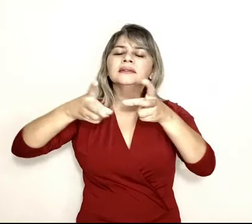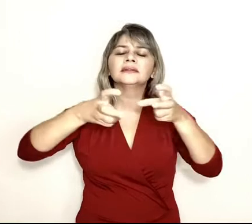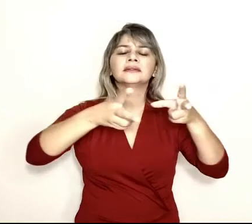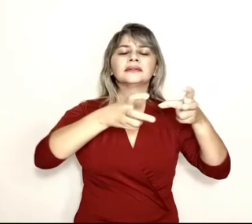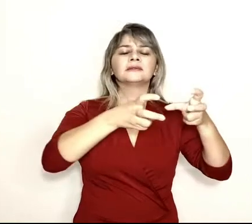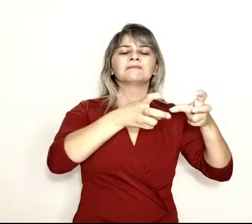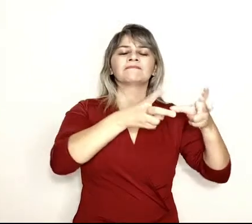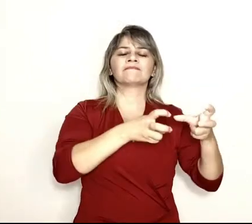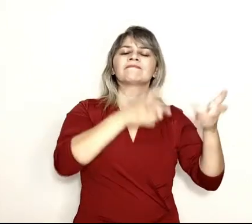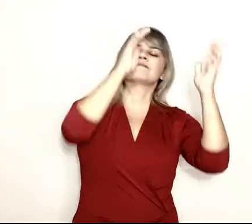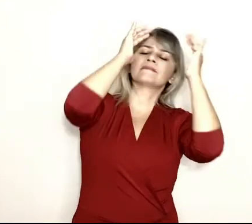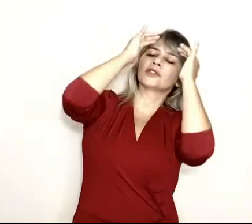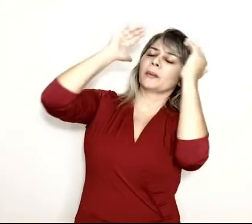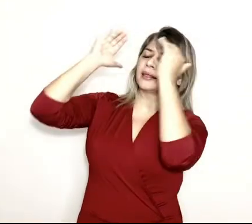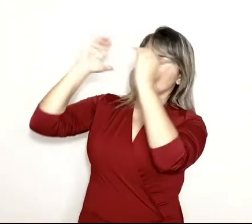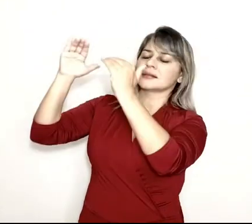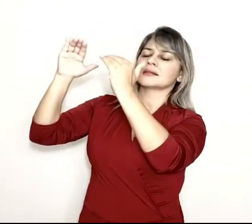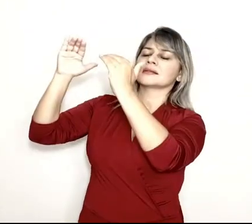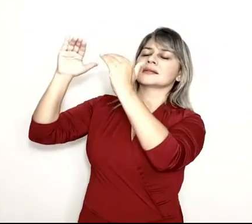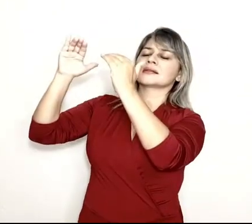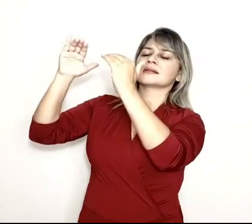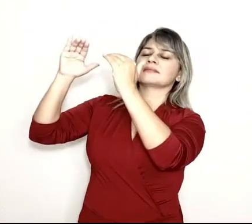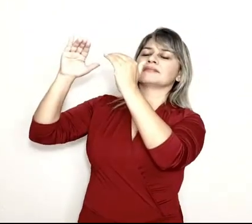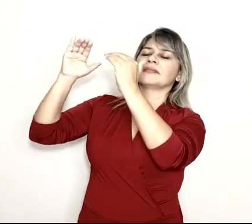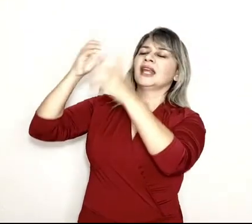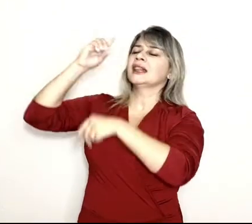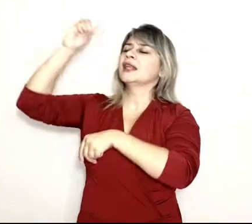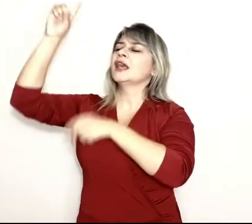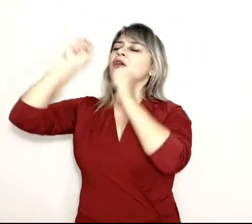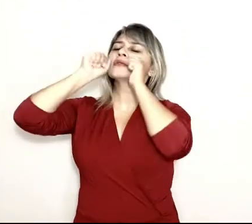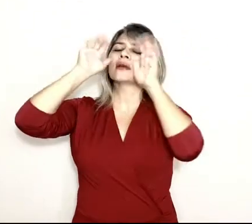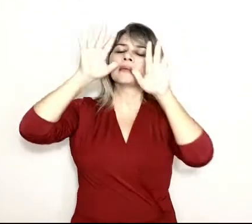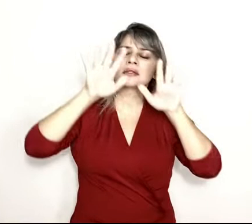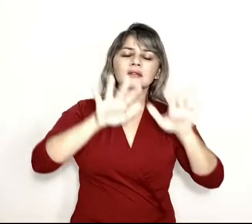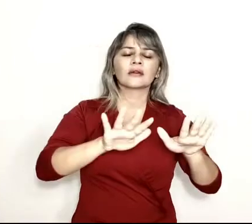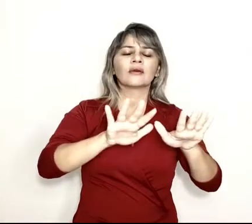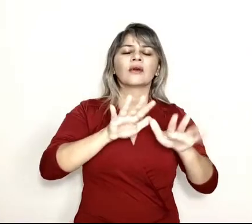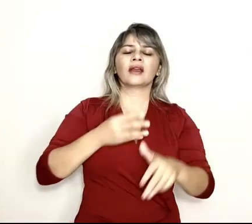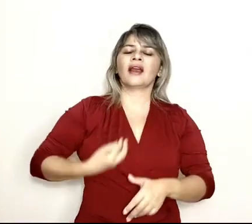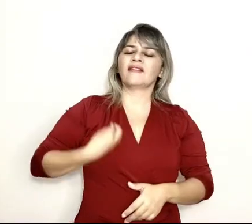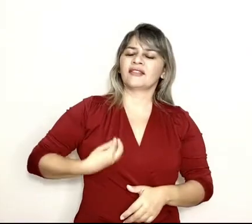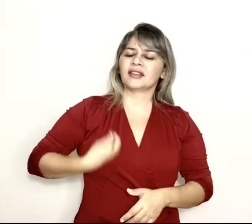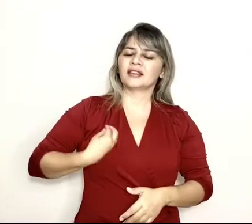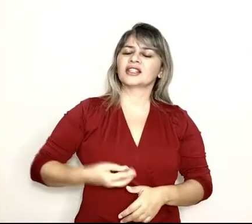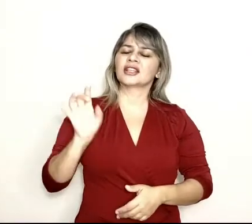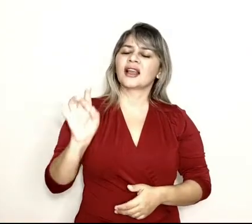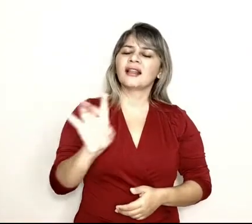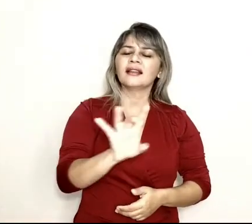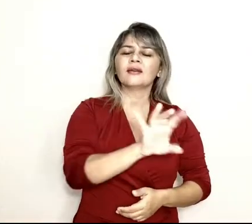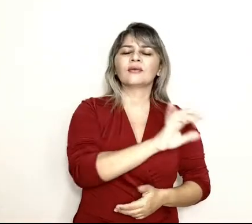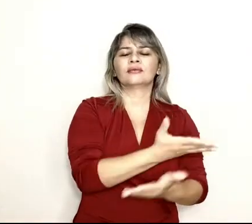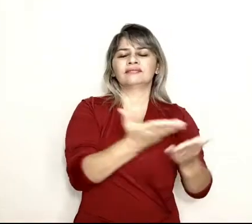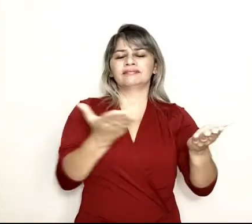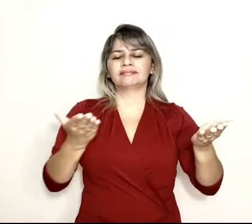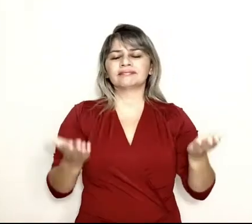irmão, Pai, cada membro Teu, que neste momento está ofertando a Ti,